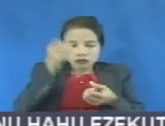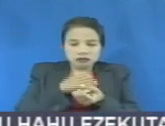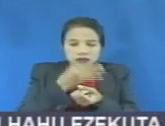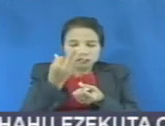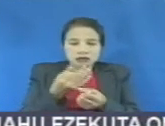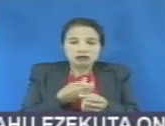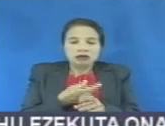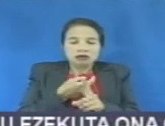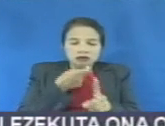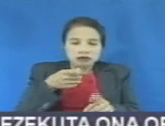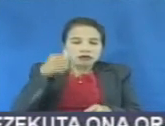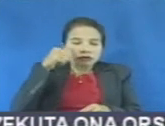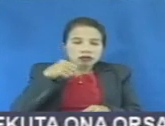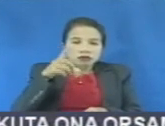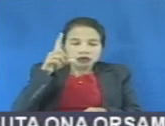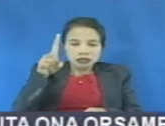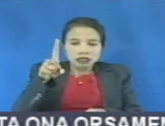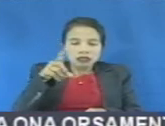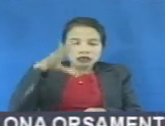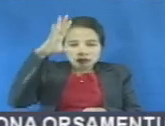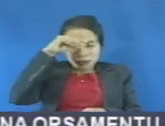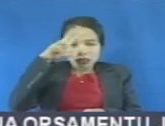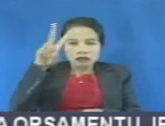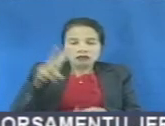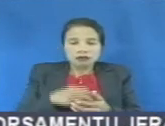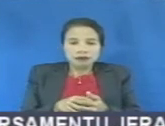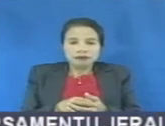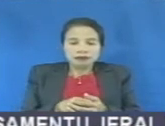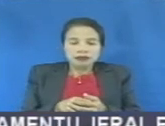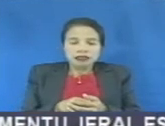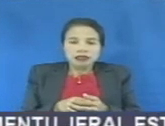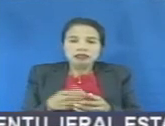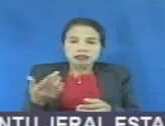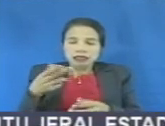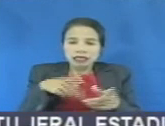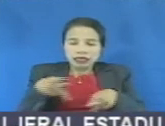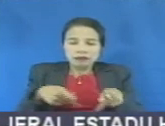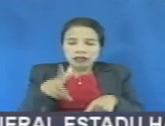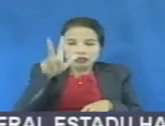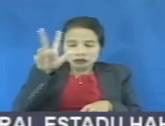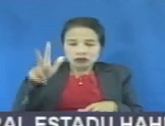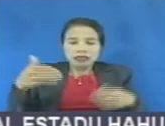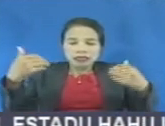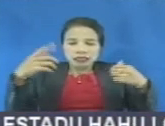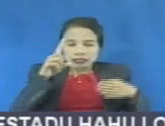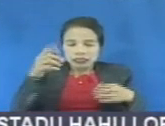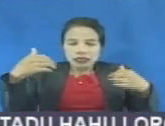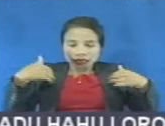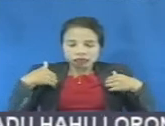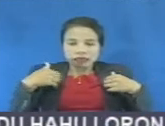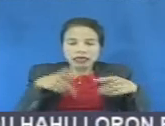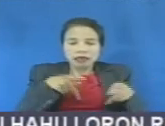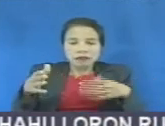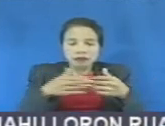composto husi fetoida no mane na Enrua. Entre sira na Entolo, iha na Ida, cidadão